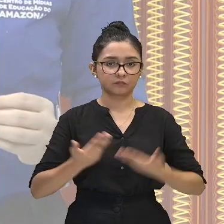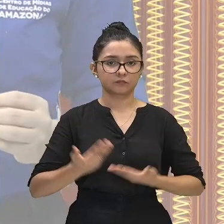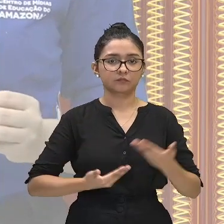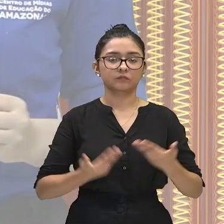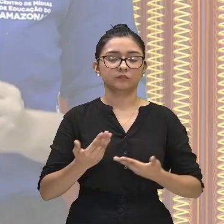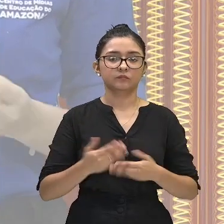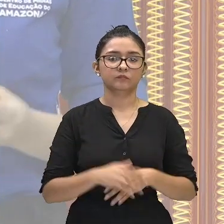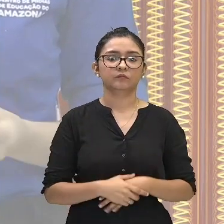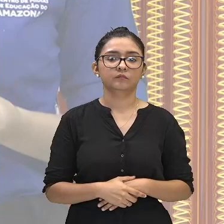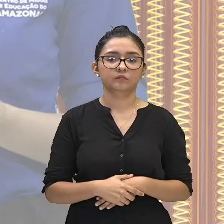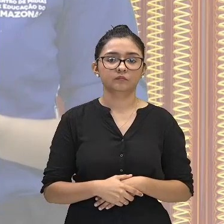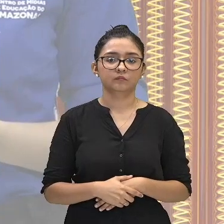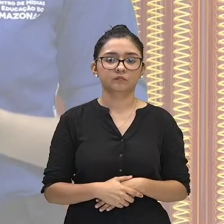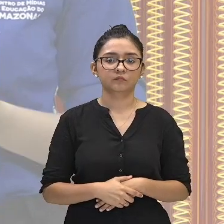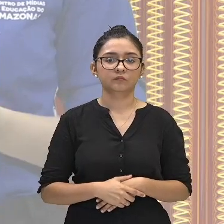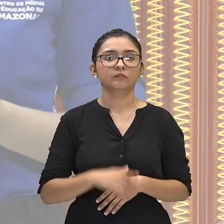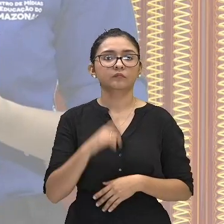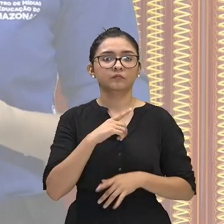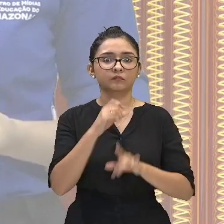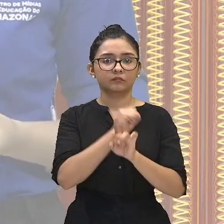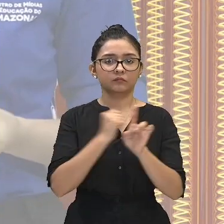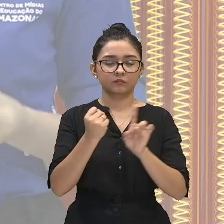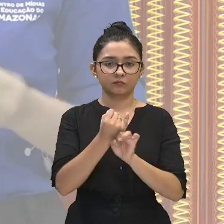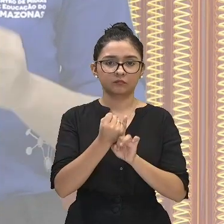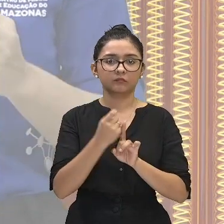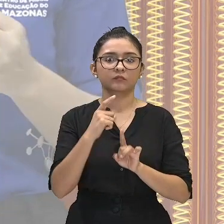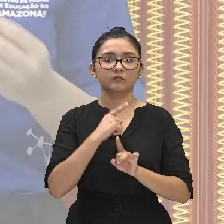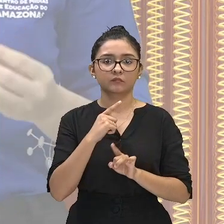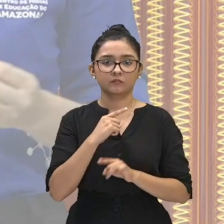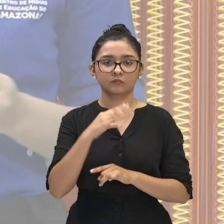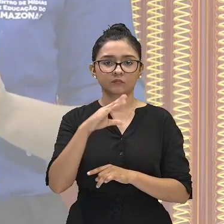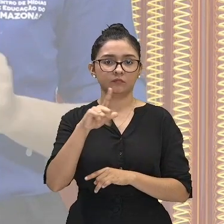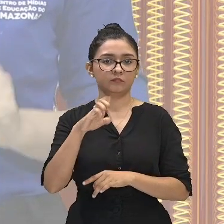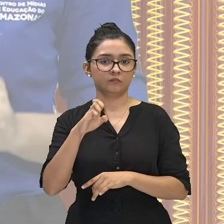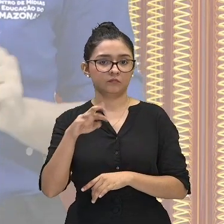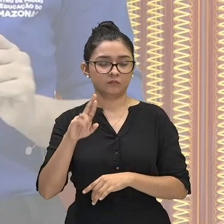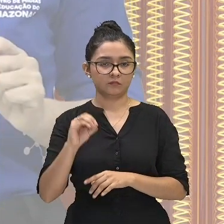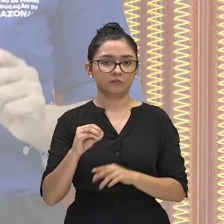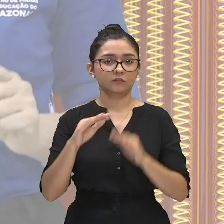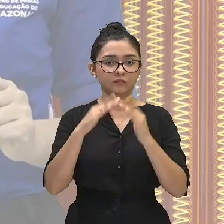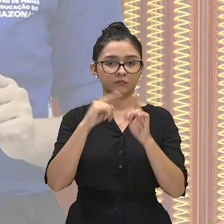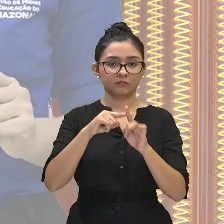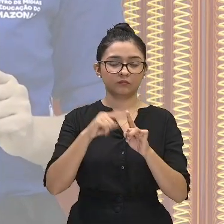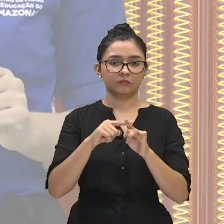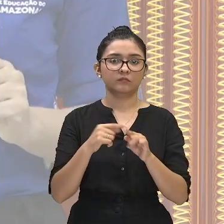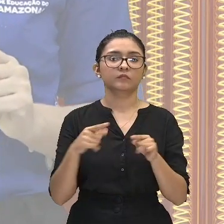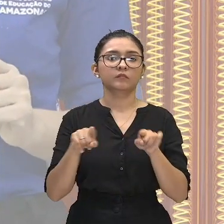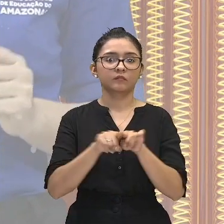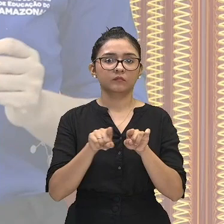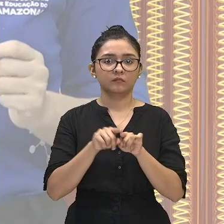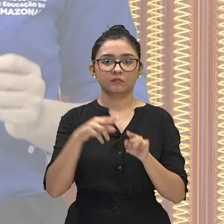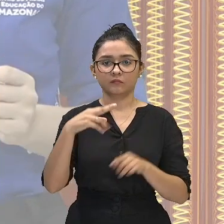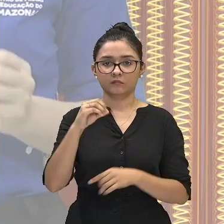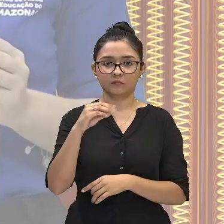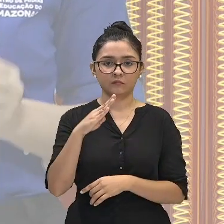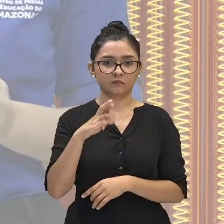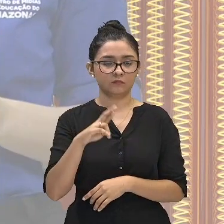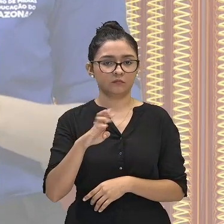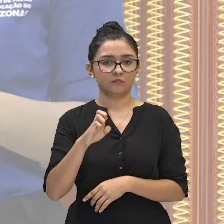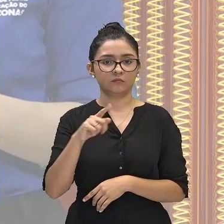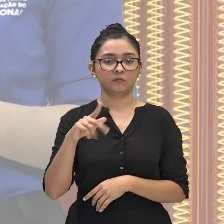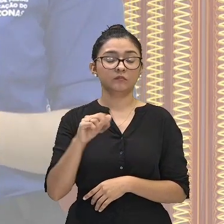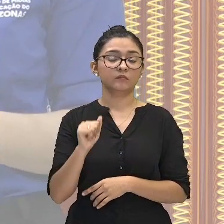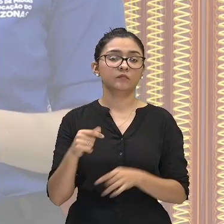da pirâmide social nós temos o clero e no meio nós temos a nobreza. O território